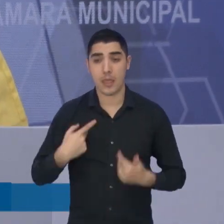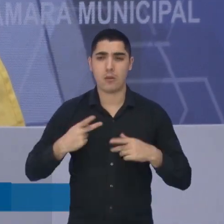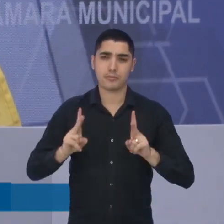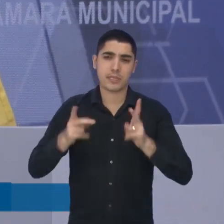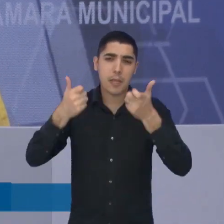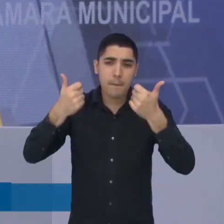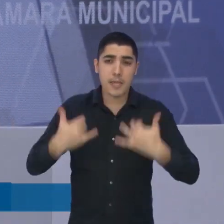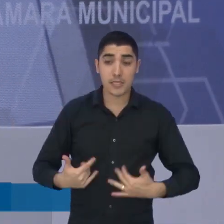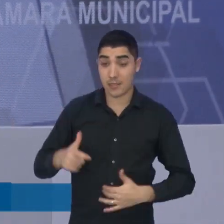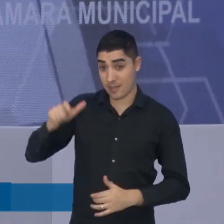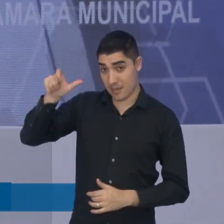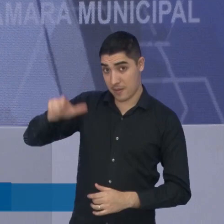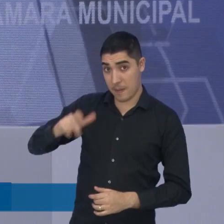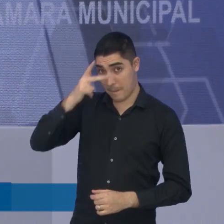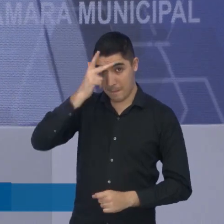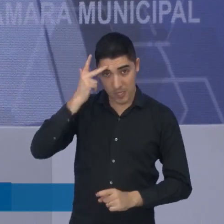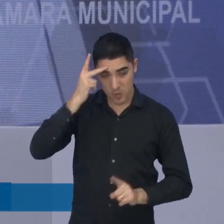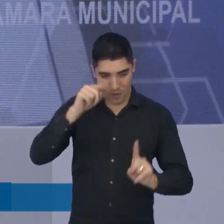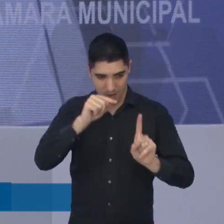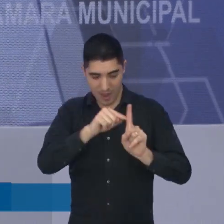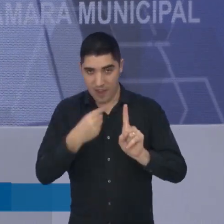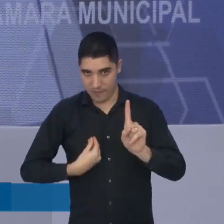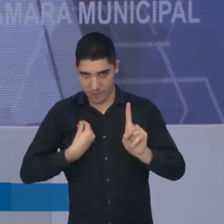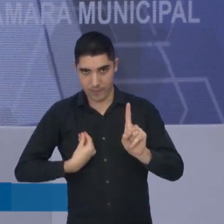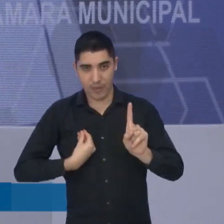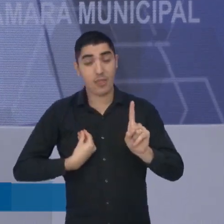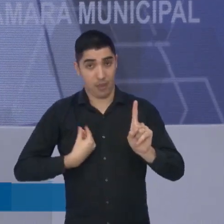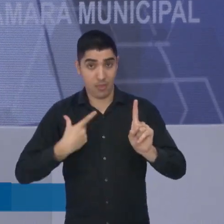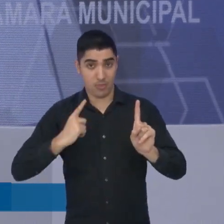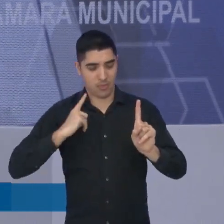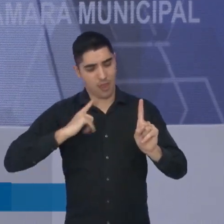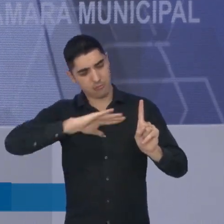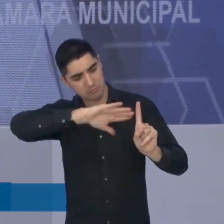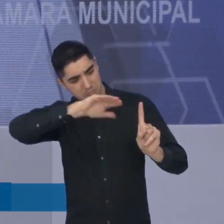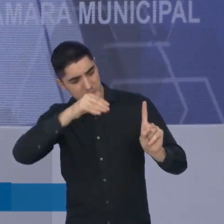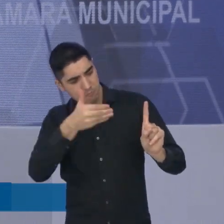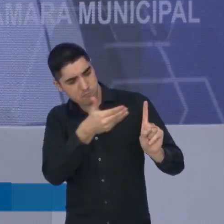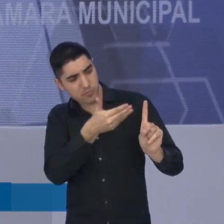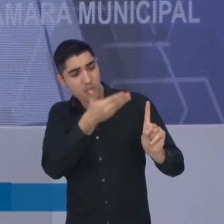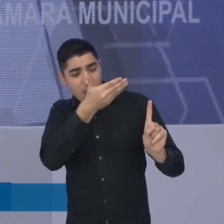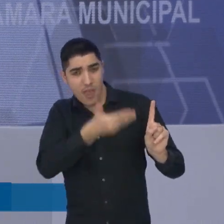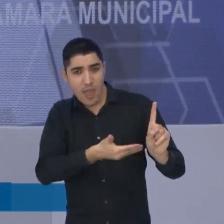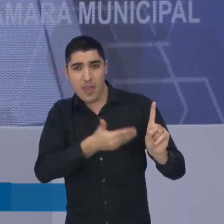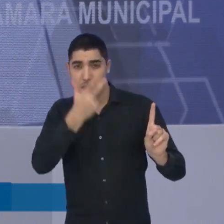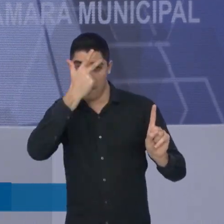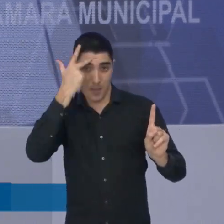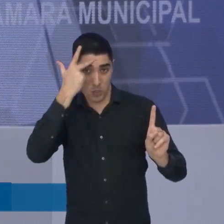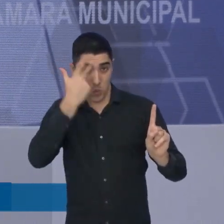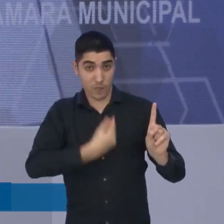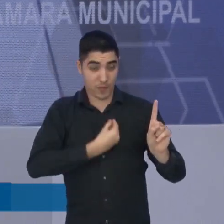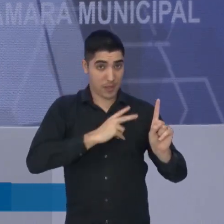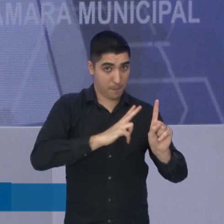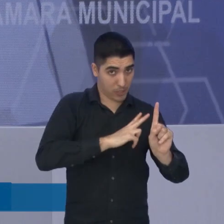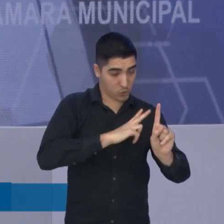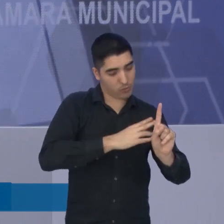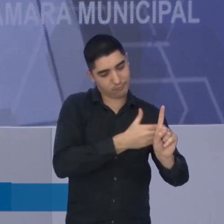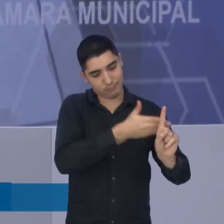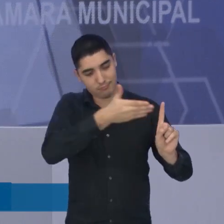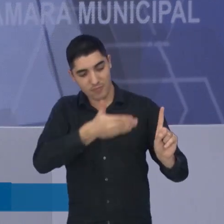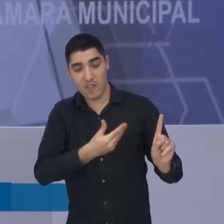pessoa há uma unidade de vida, uma unidade como pessoa e como profissional. Não adianta